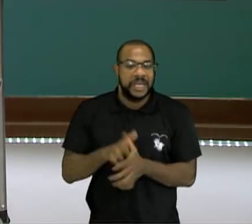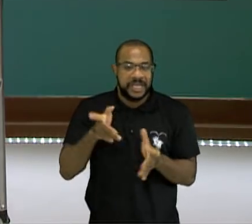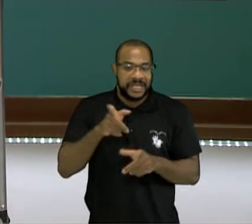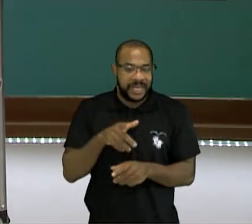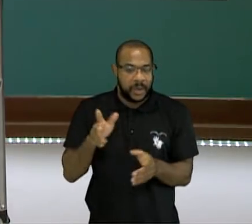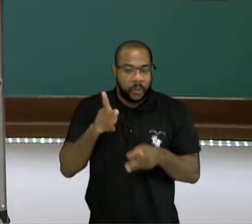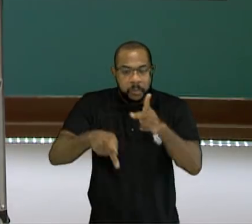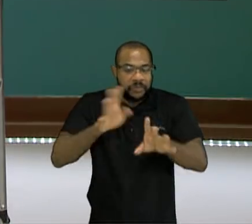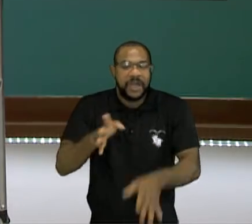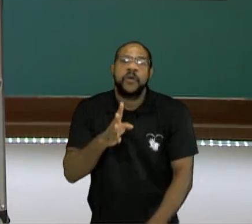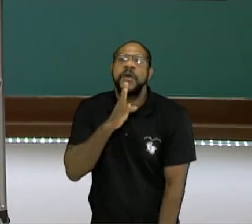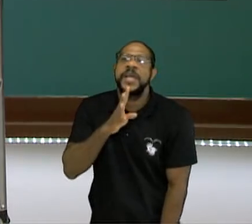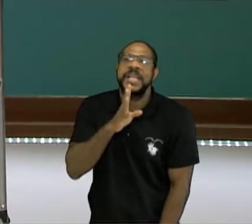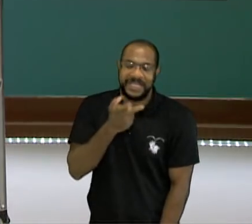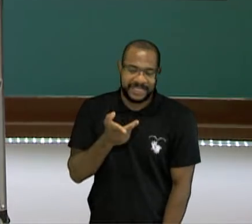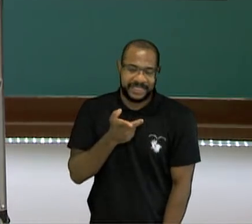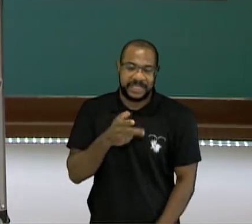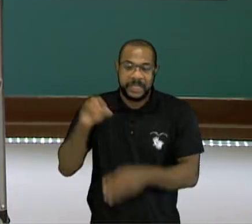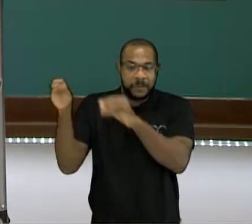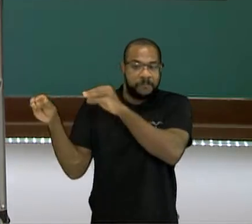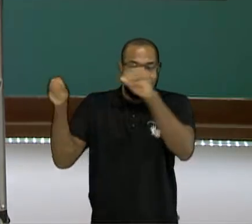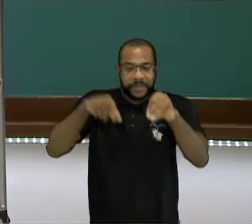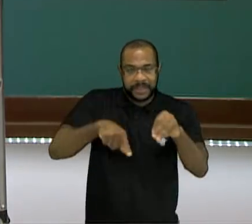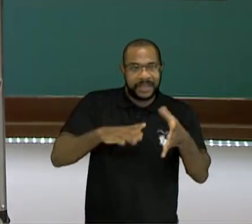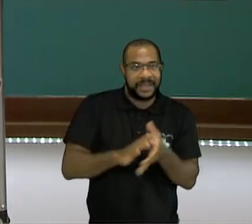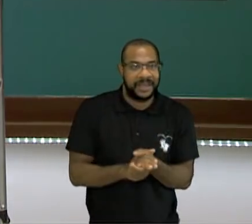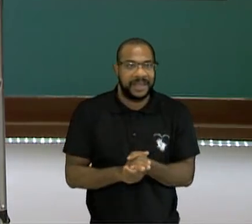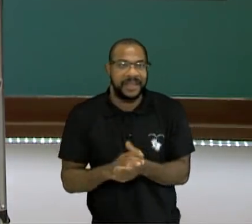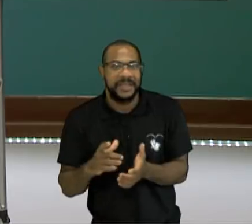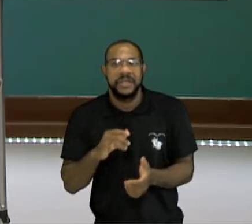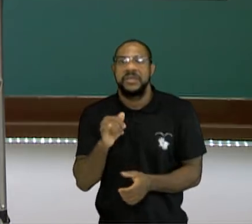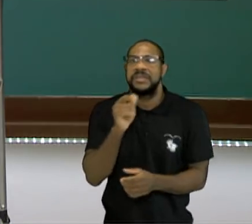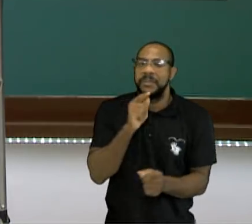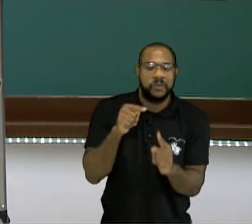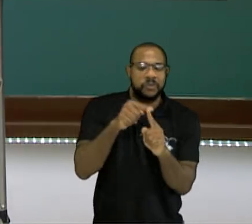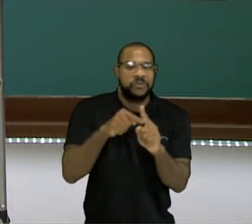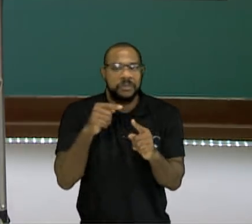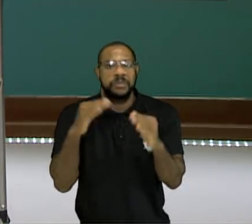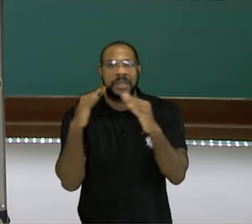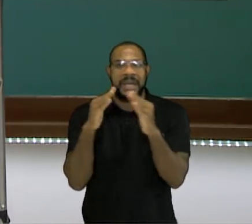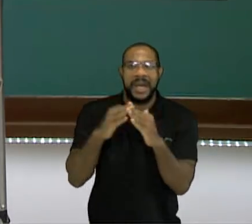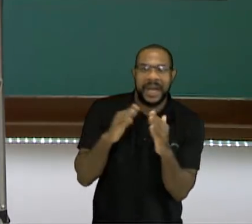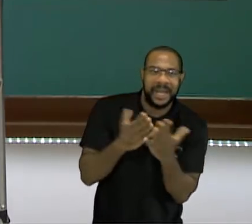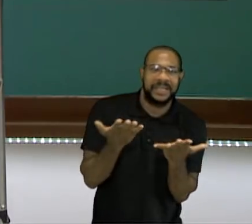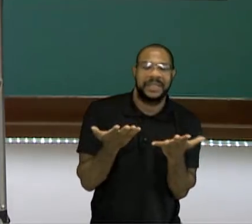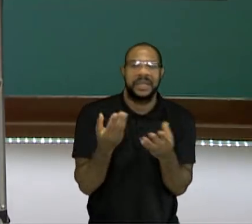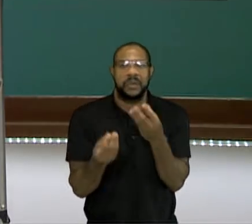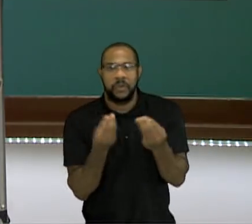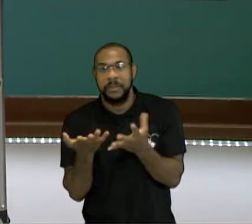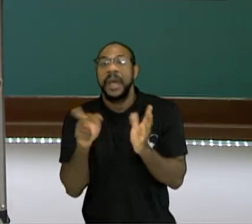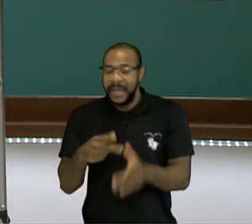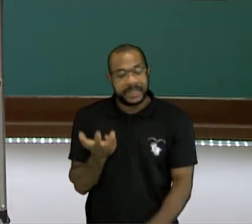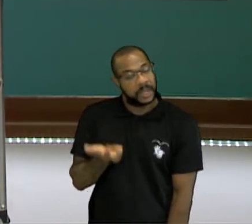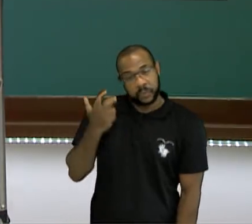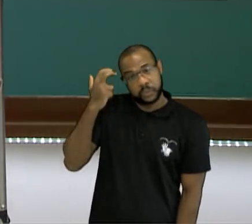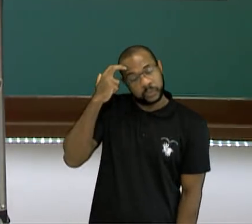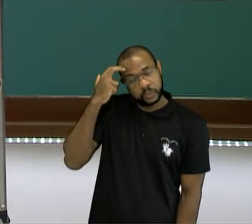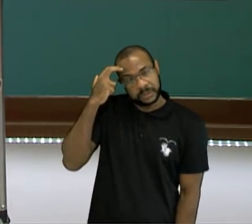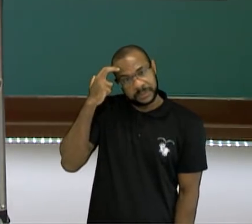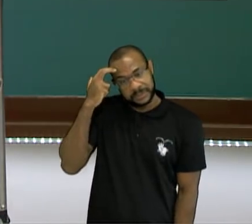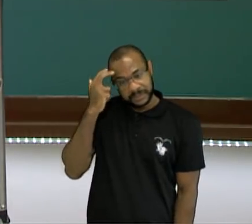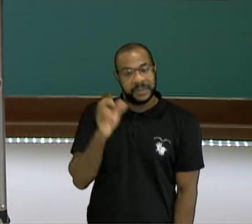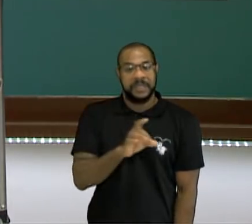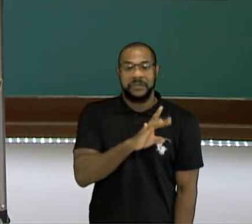com as técnicas que eles já sabiam. O modelo da casa, o tipo do telhado, reflete a sua cultura, o seu modo de